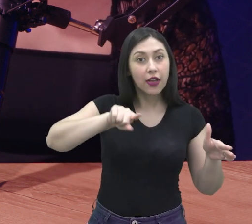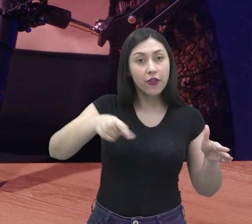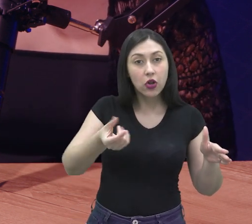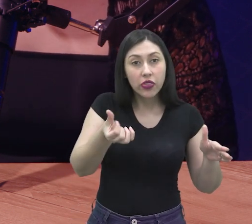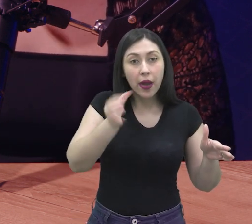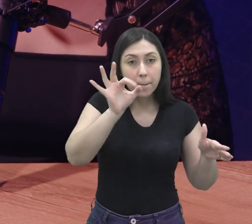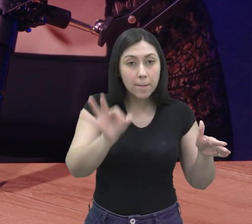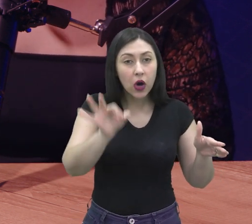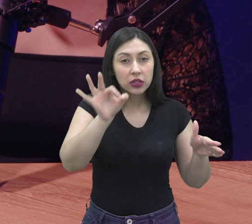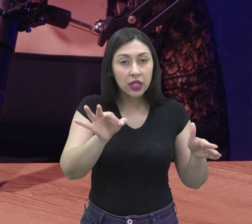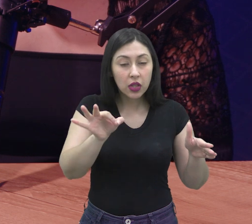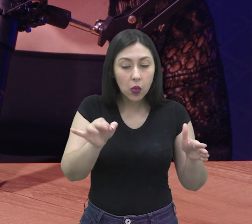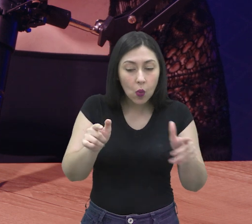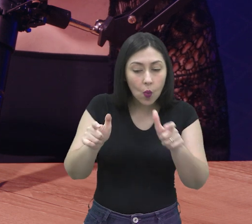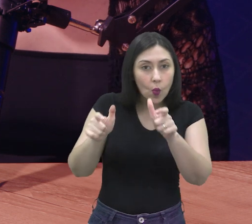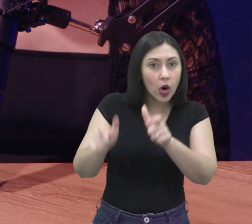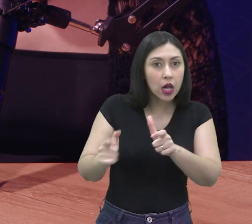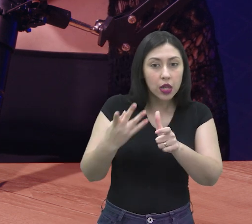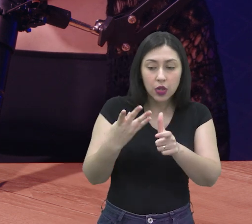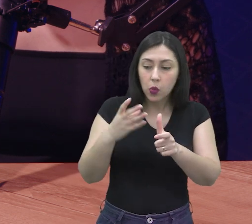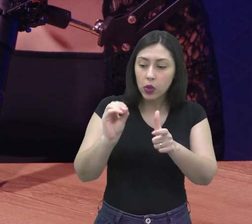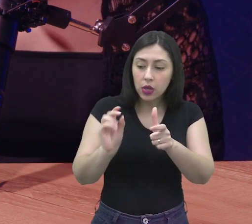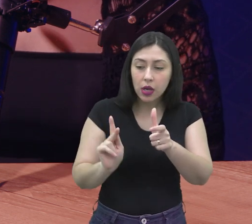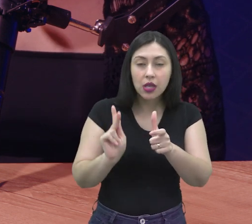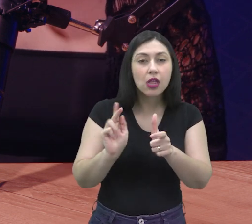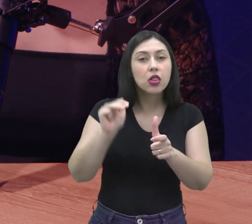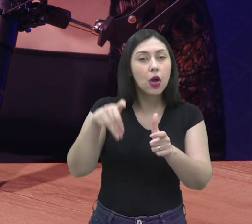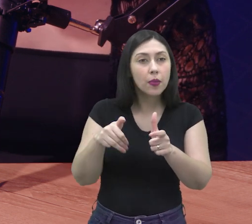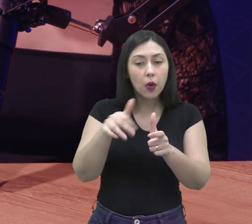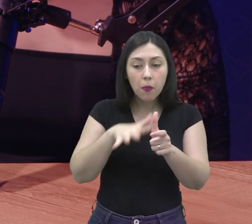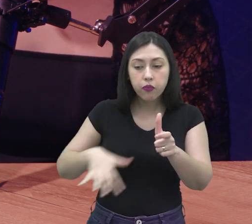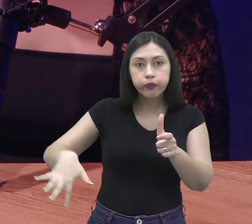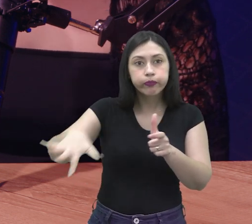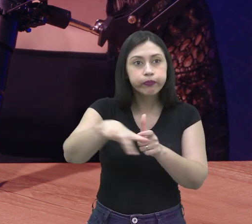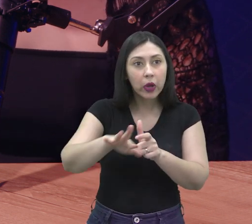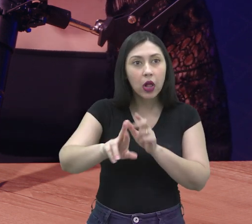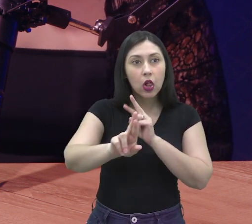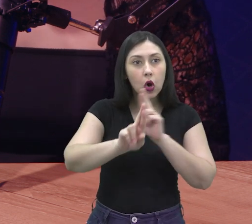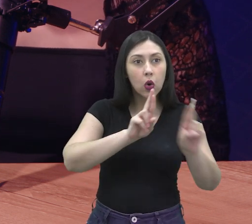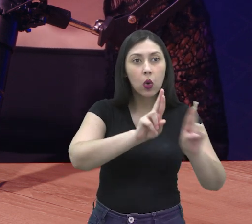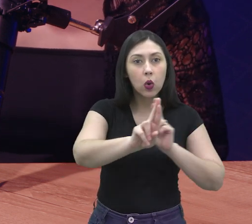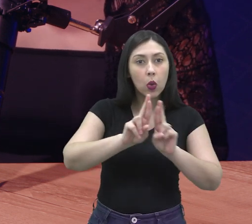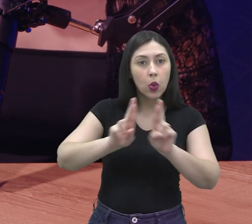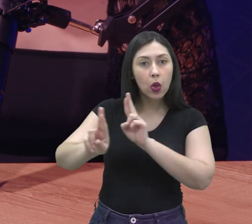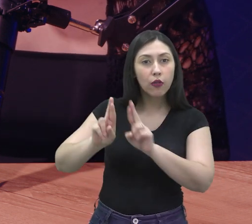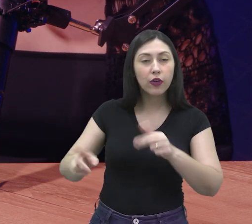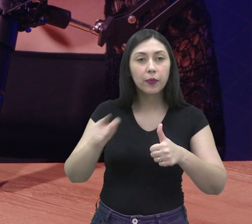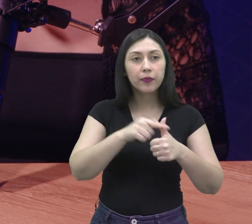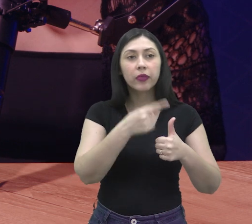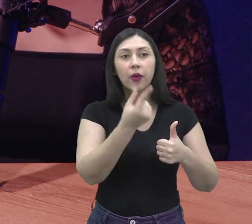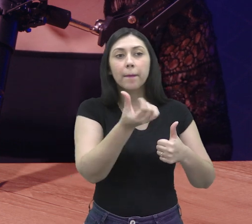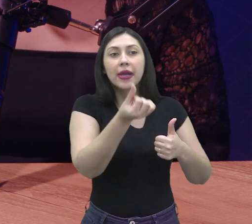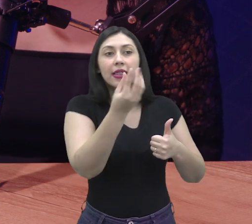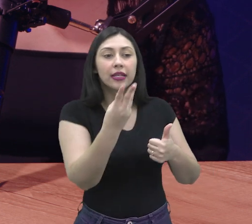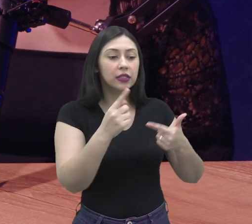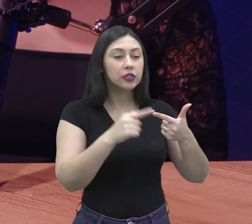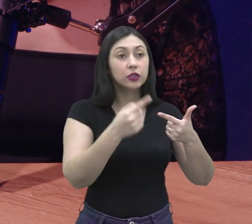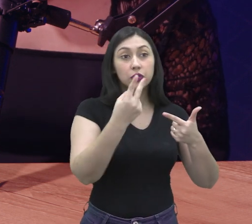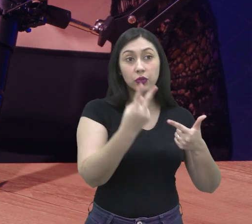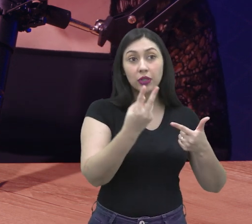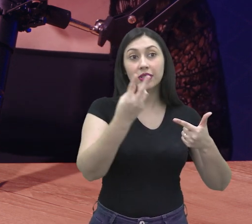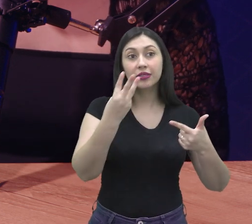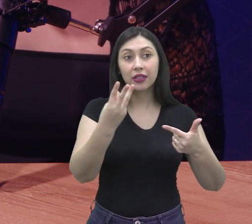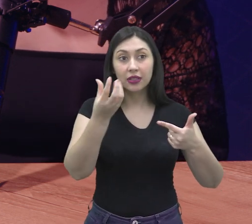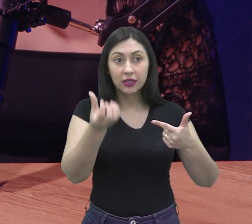está concentrado em uma faixa de até 40 quilômetros ao redor de 3 rodovias, né, BR-163,